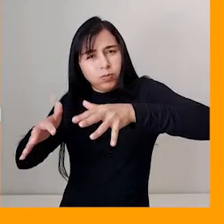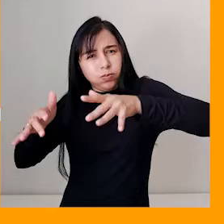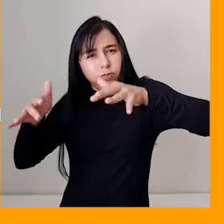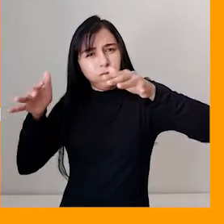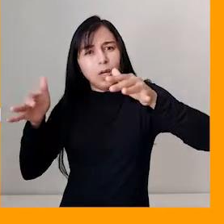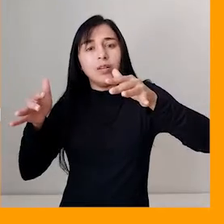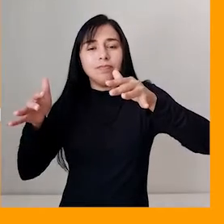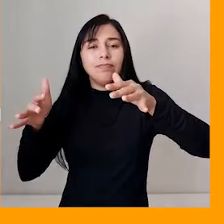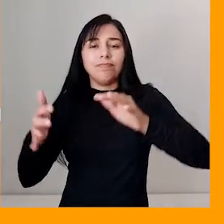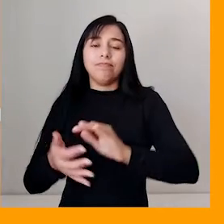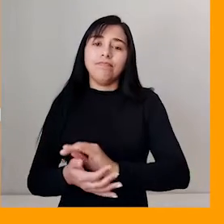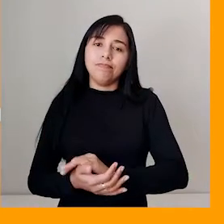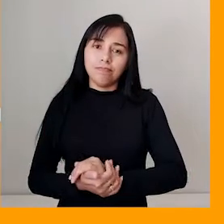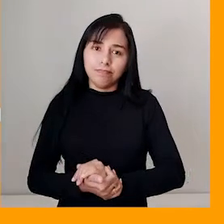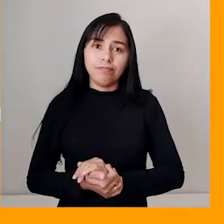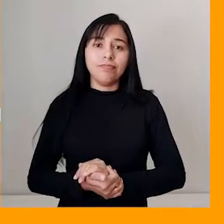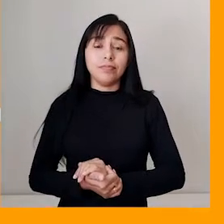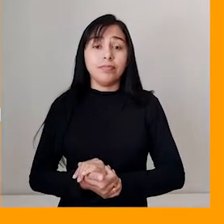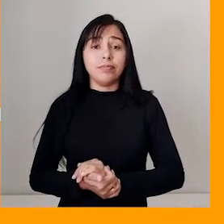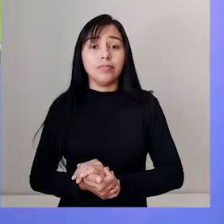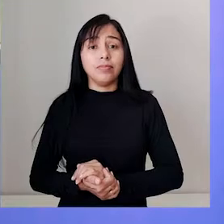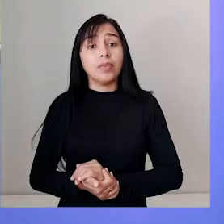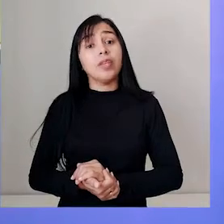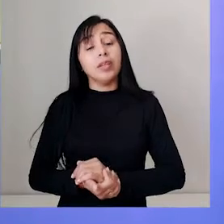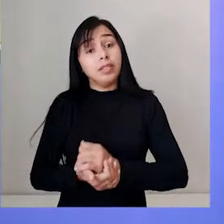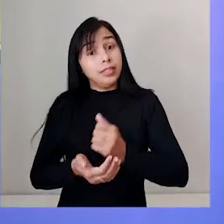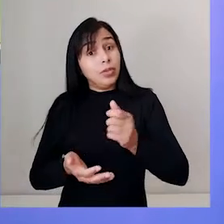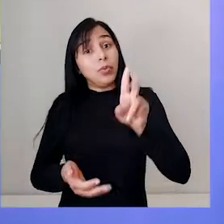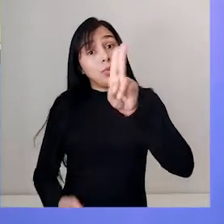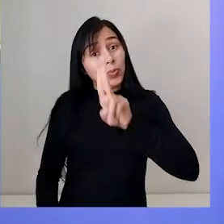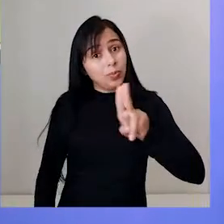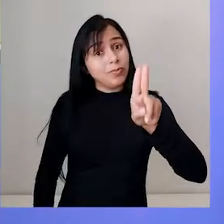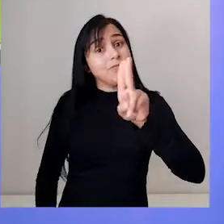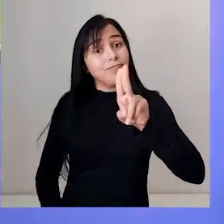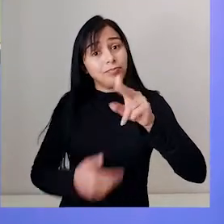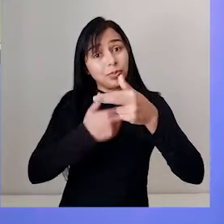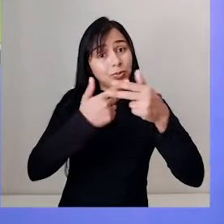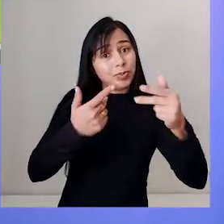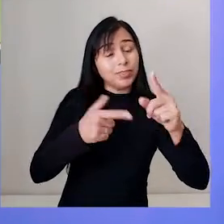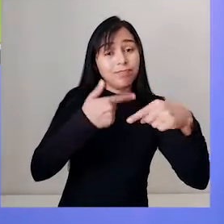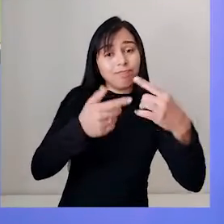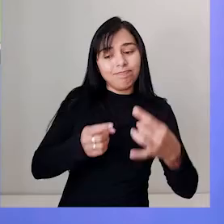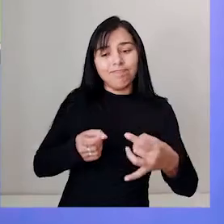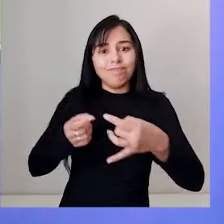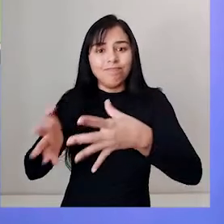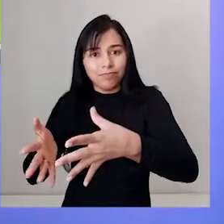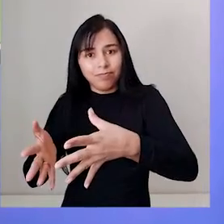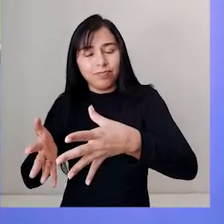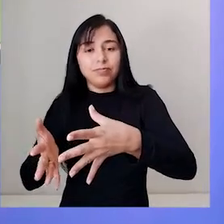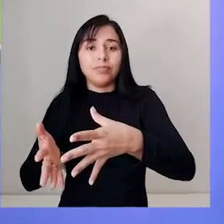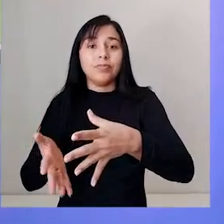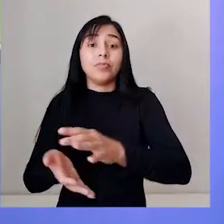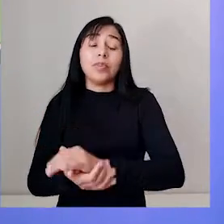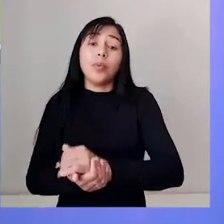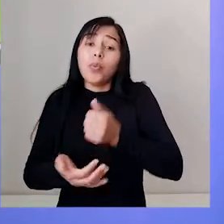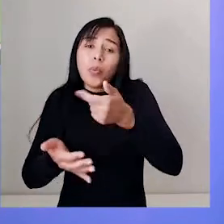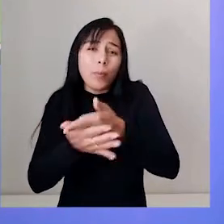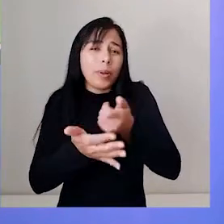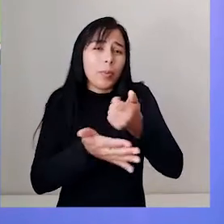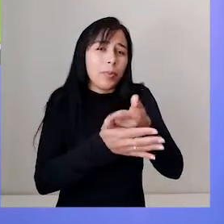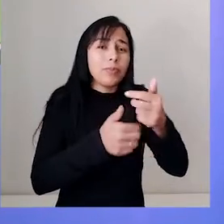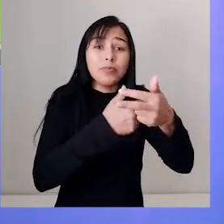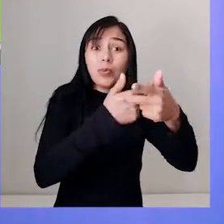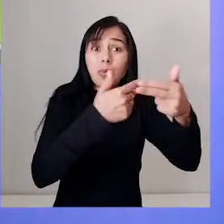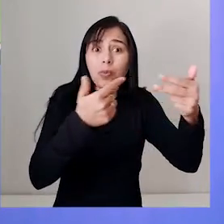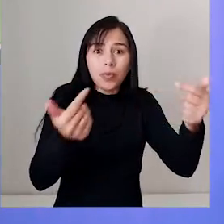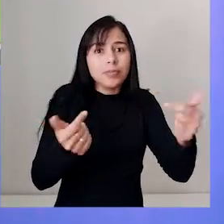a produzir lixo em excesso, descartar coisas em excesso. Comprar